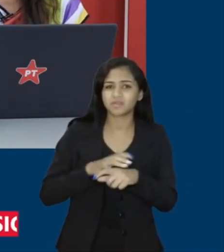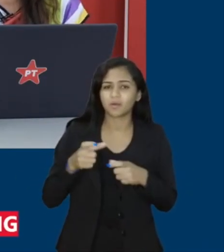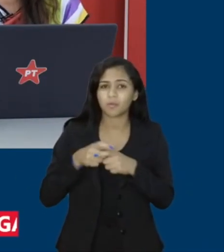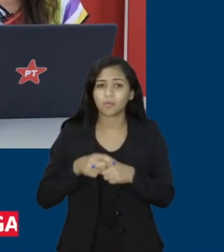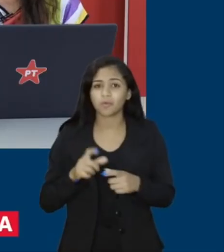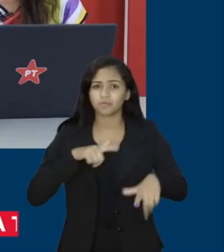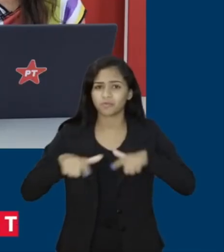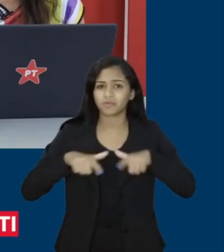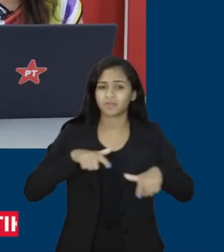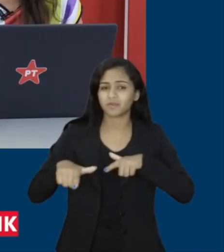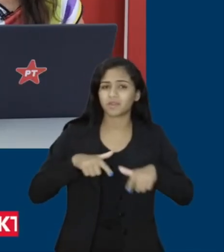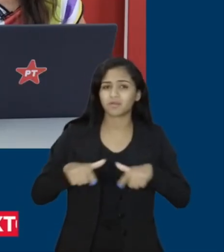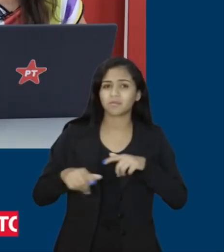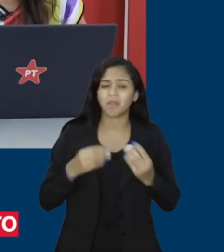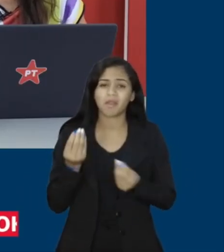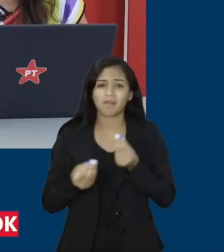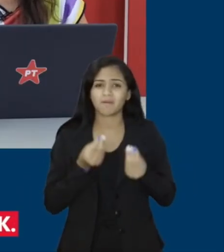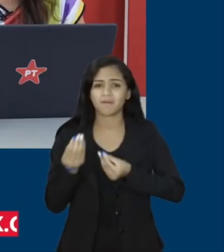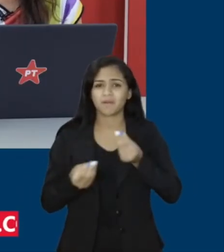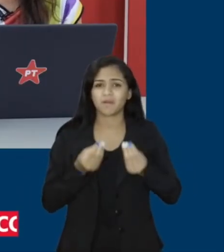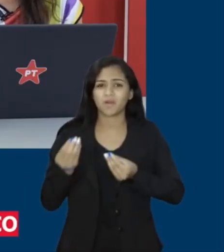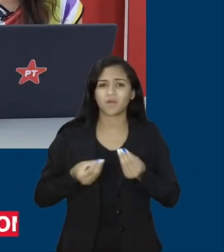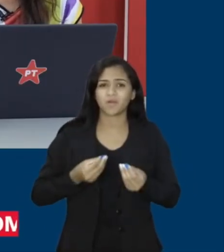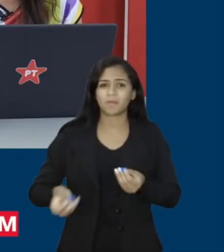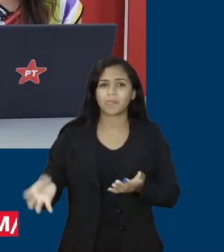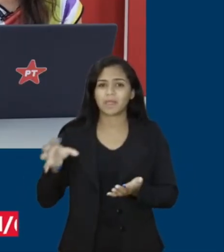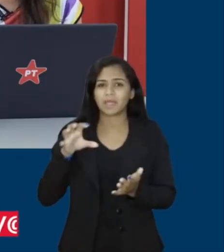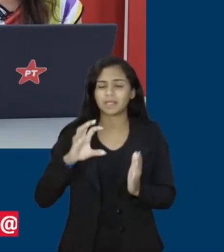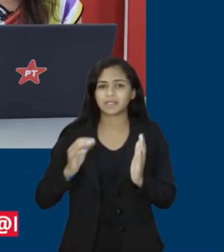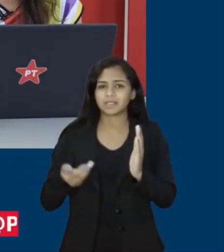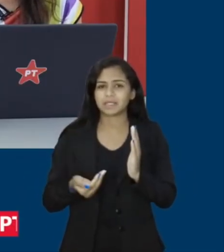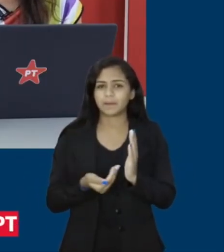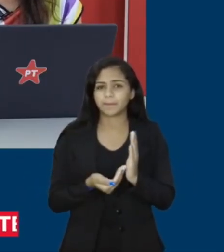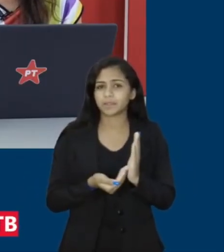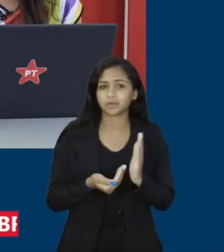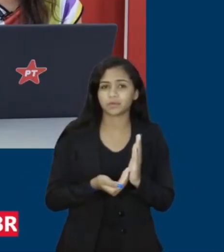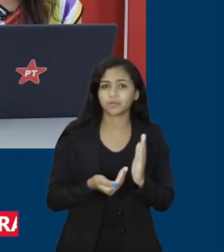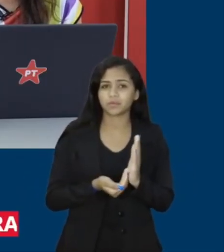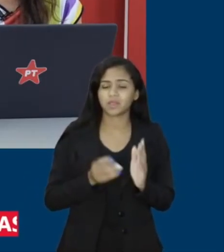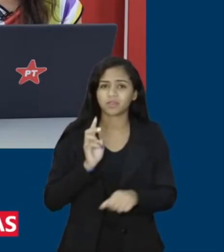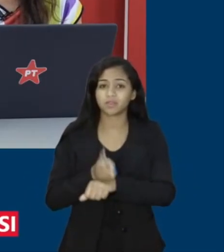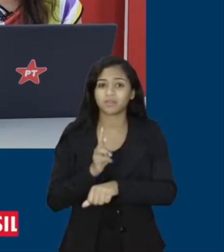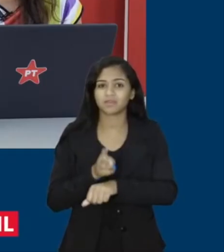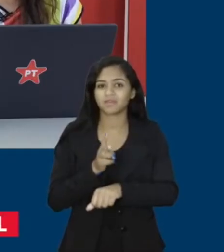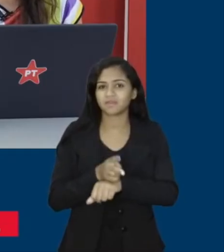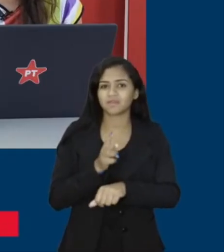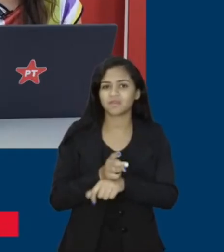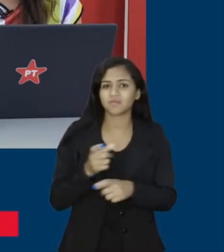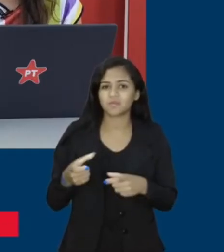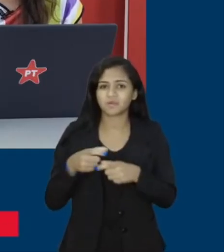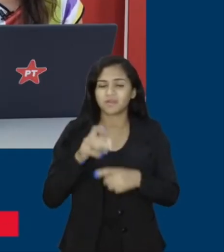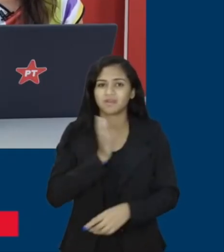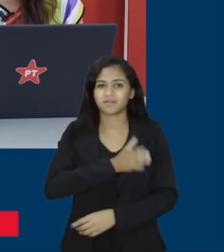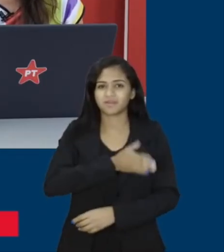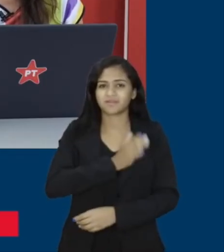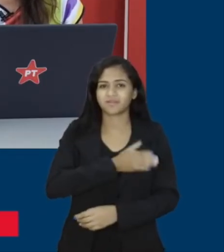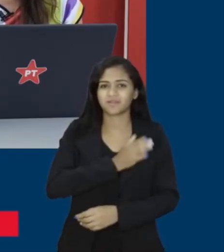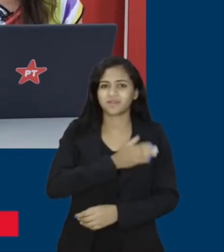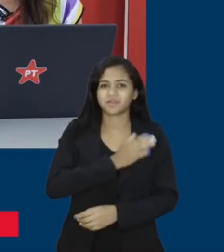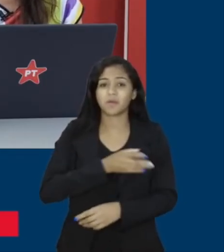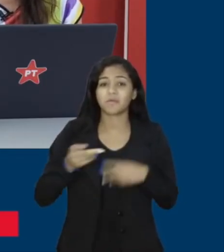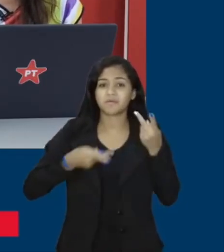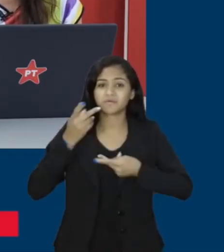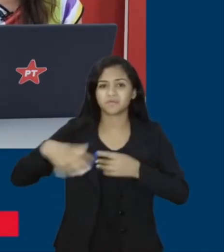da bancada, como é que estão as ações na Câmara dos Deputados. E é claro, eu sempre tenho um pedacinho aí grande do coração para falar do